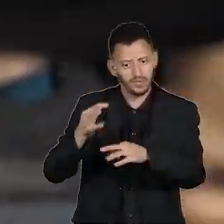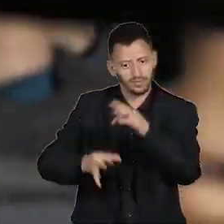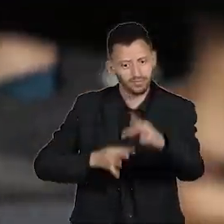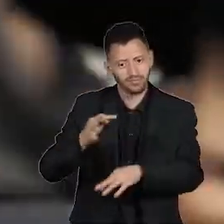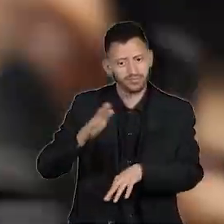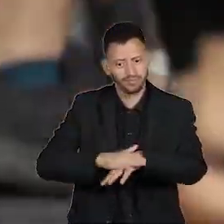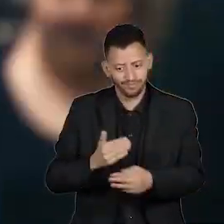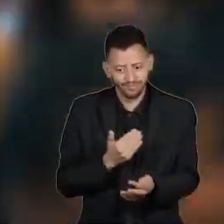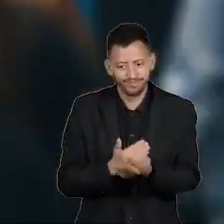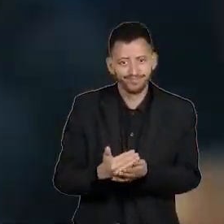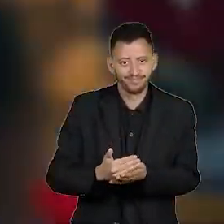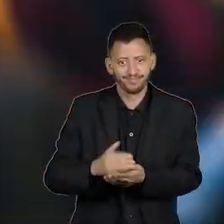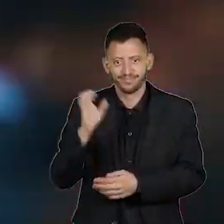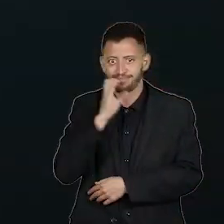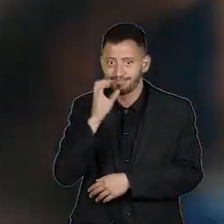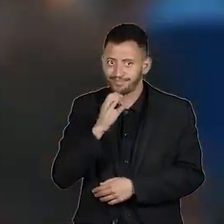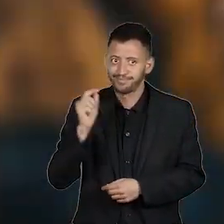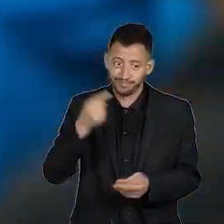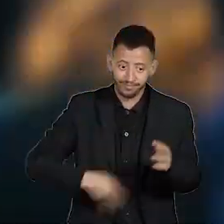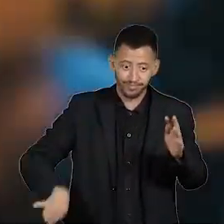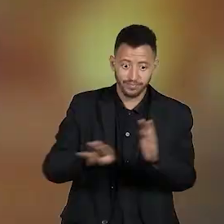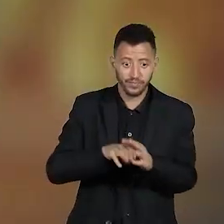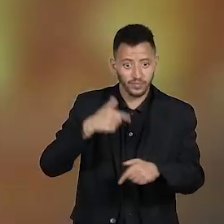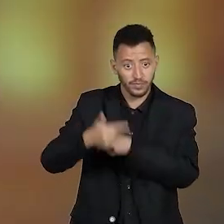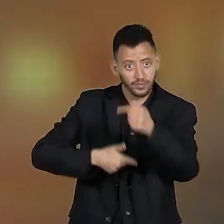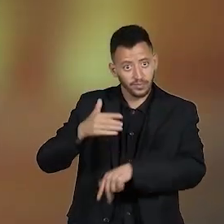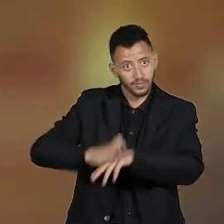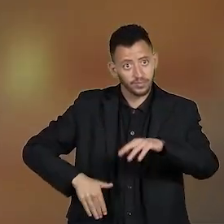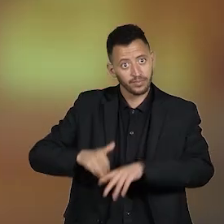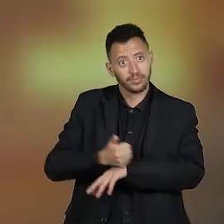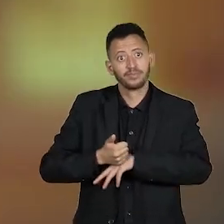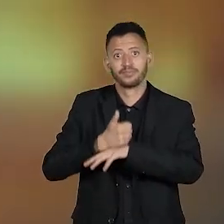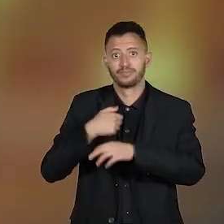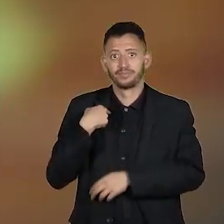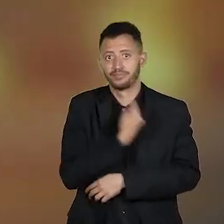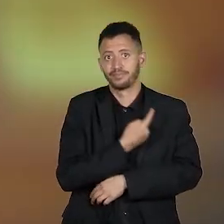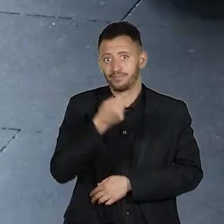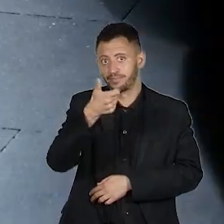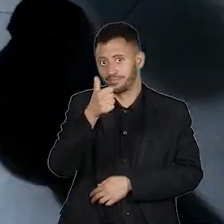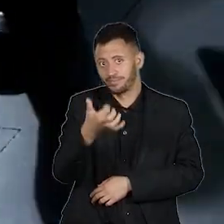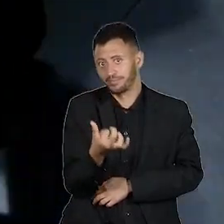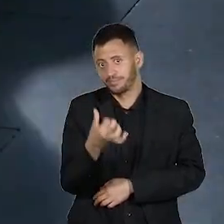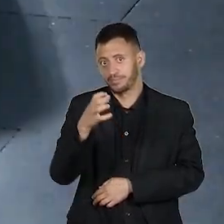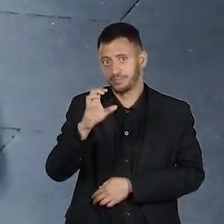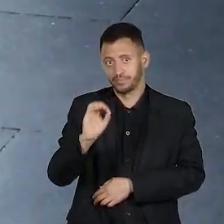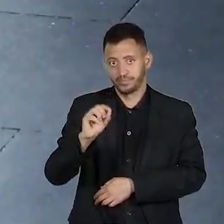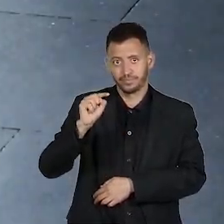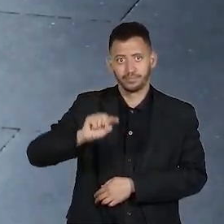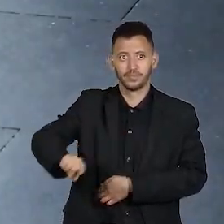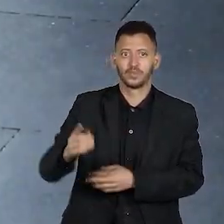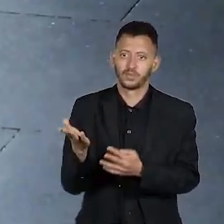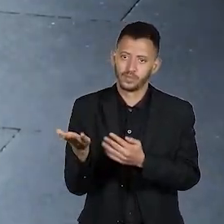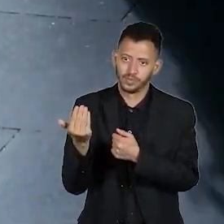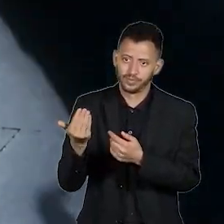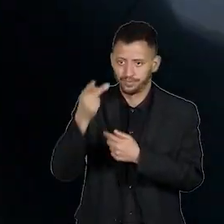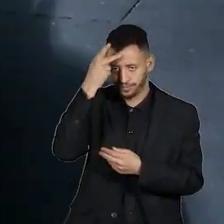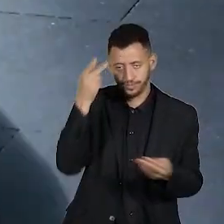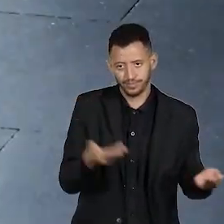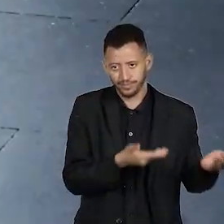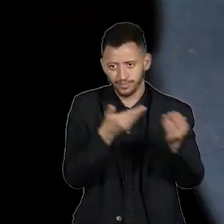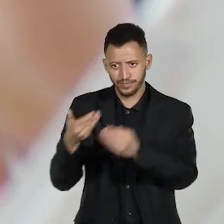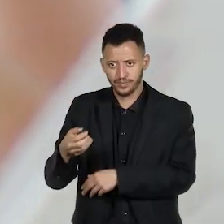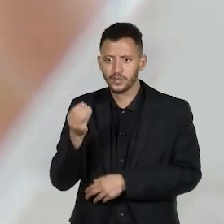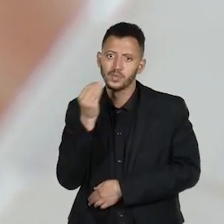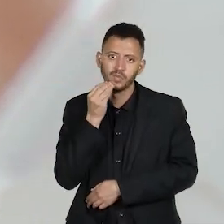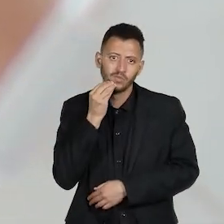trimestre. Entre os passos apressados para chegar ao trabalho estão os de quase 60 mil jovens que